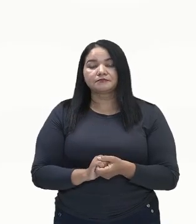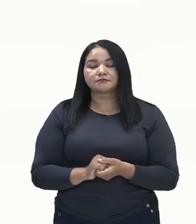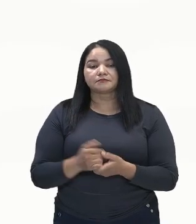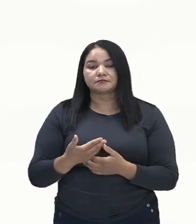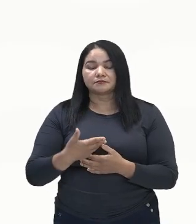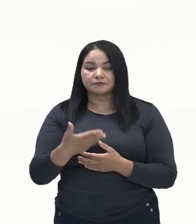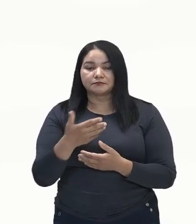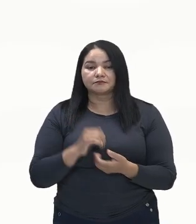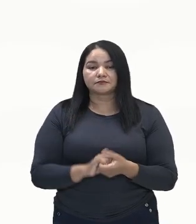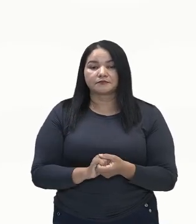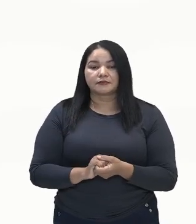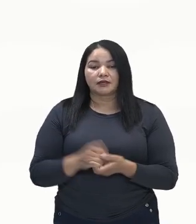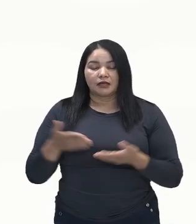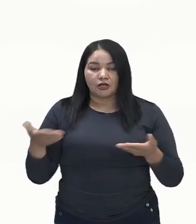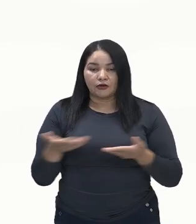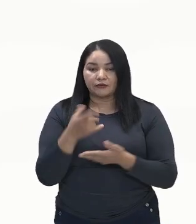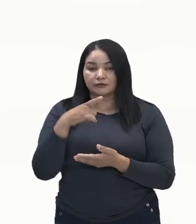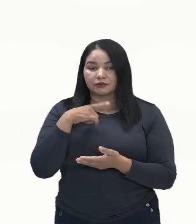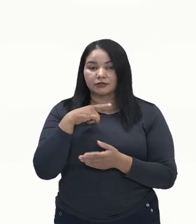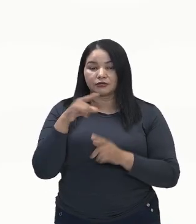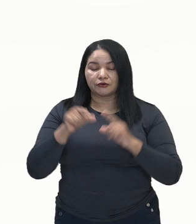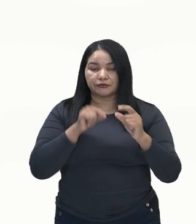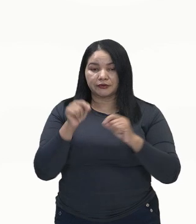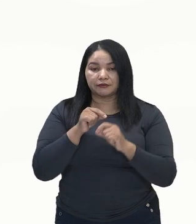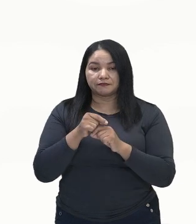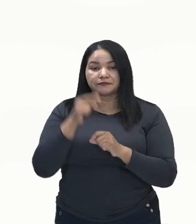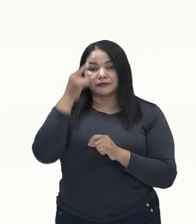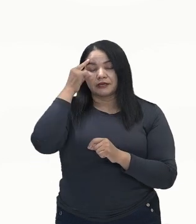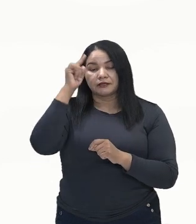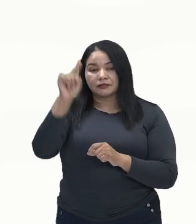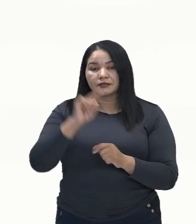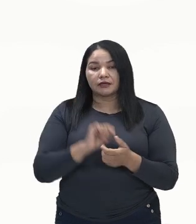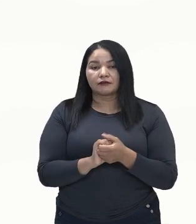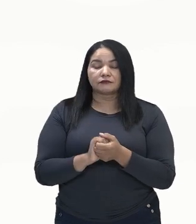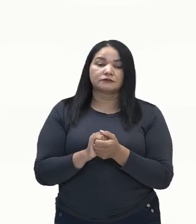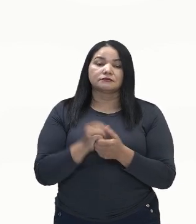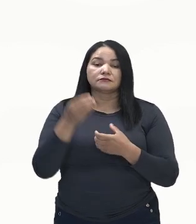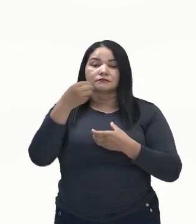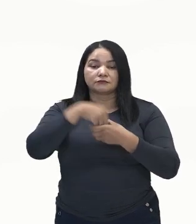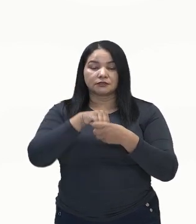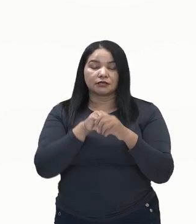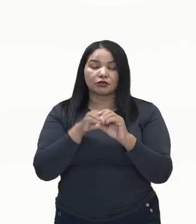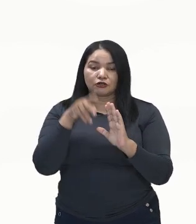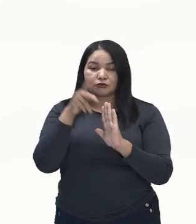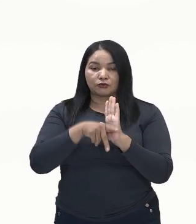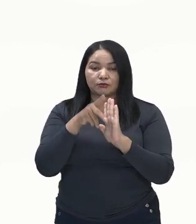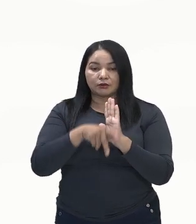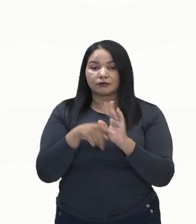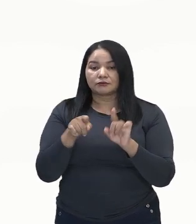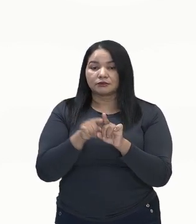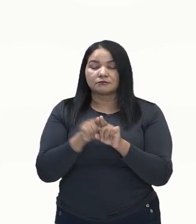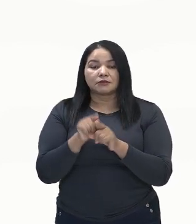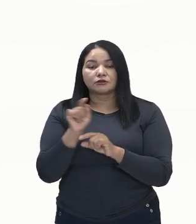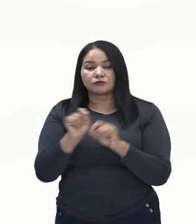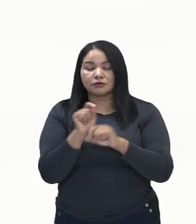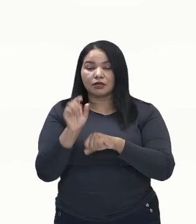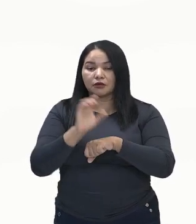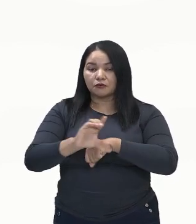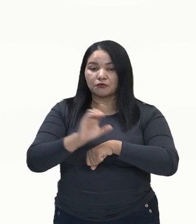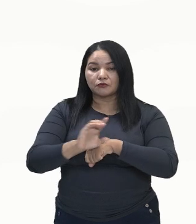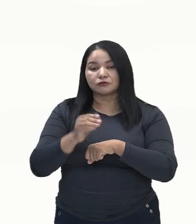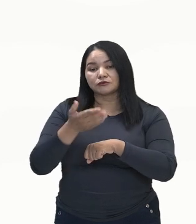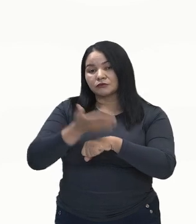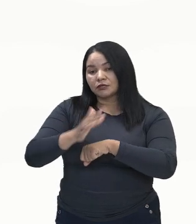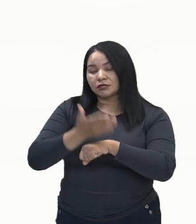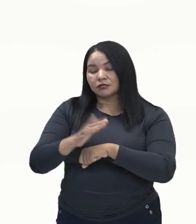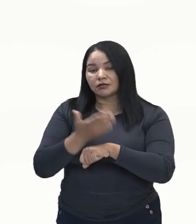a gente tem também, como ideia do programa Jovem Aprendiz, incluir cursos e treinamentos que complementam ali